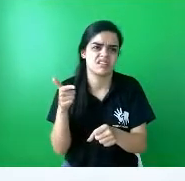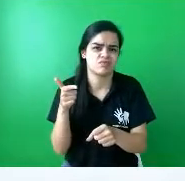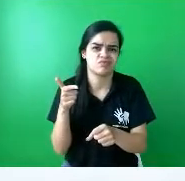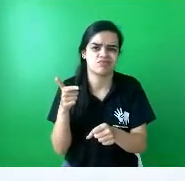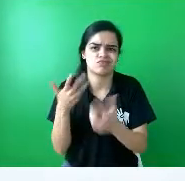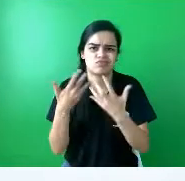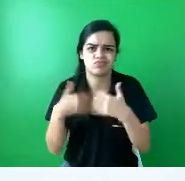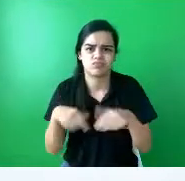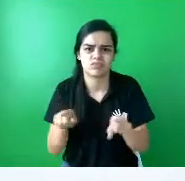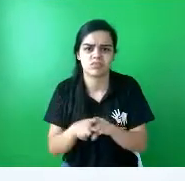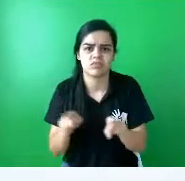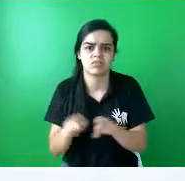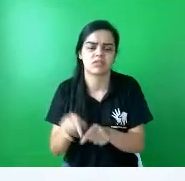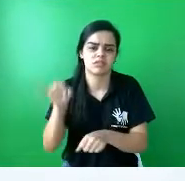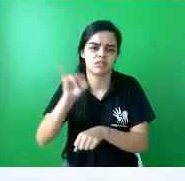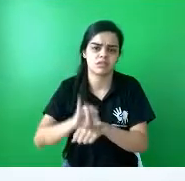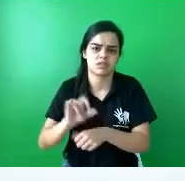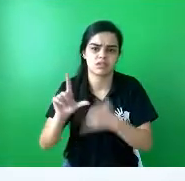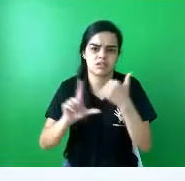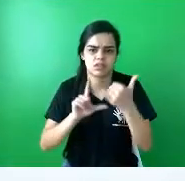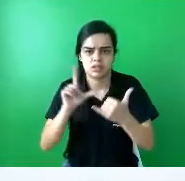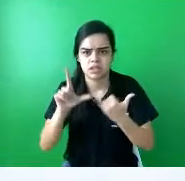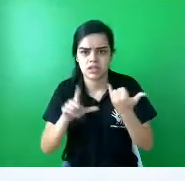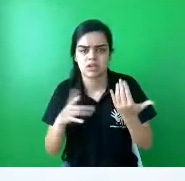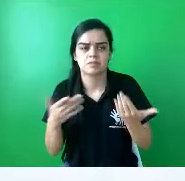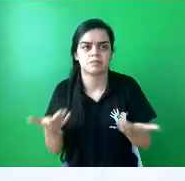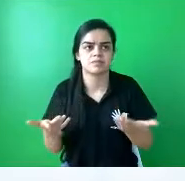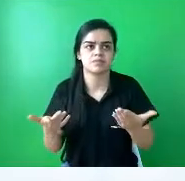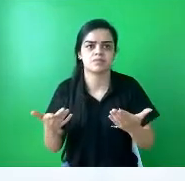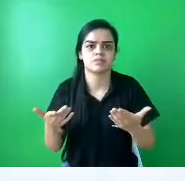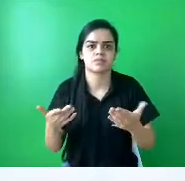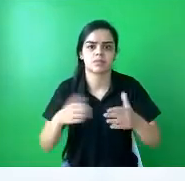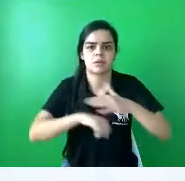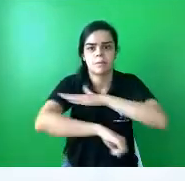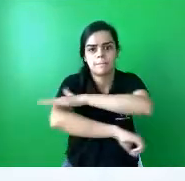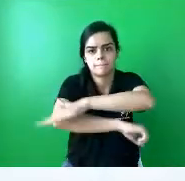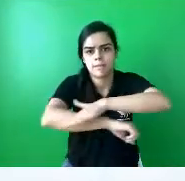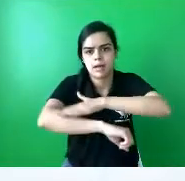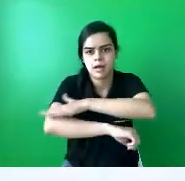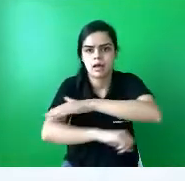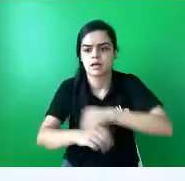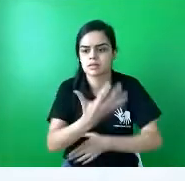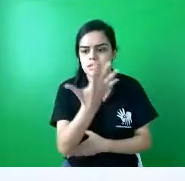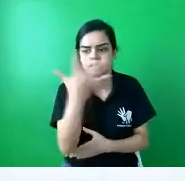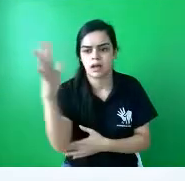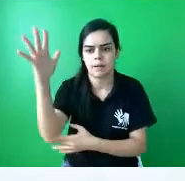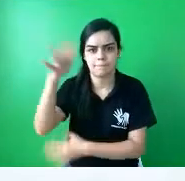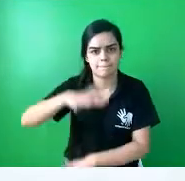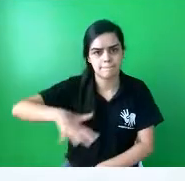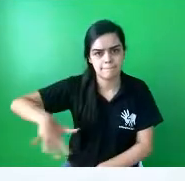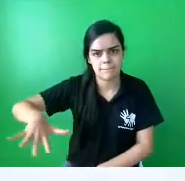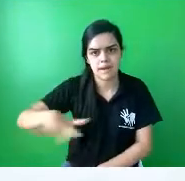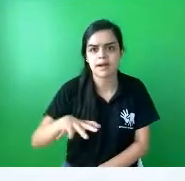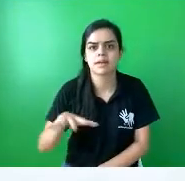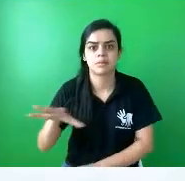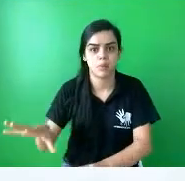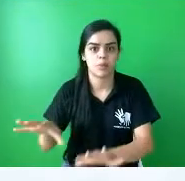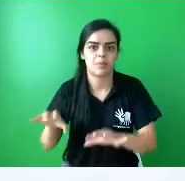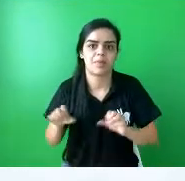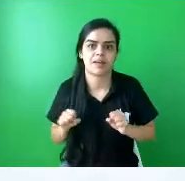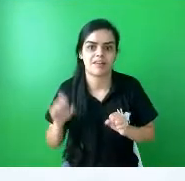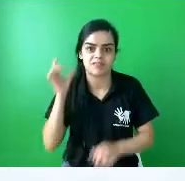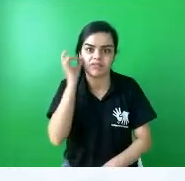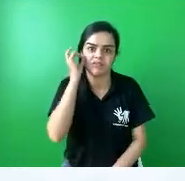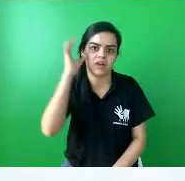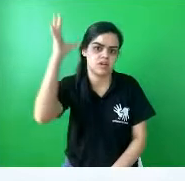funcionalidade, um centro de lazer, uma praça, um parque, onde você pode ter esse contágio com muito mais